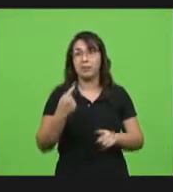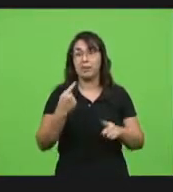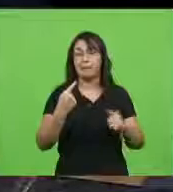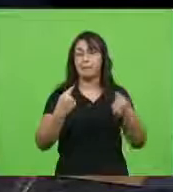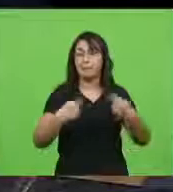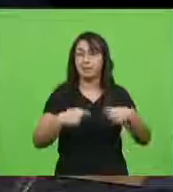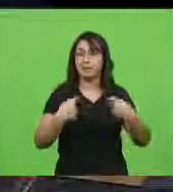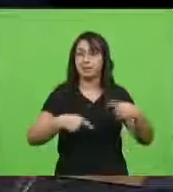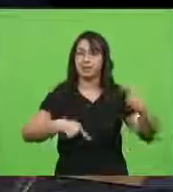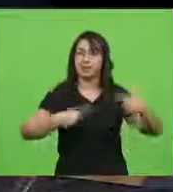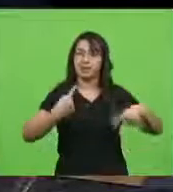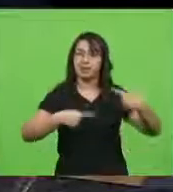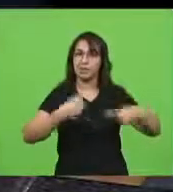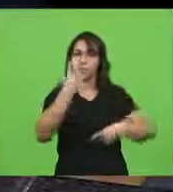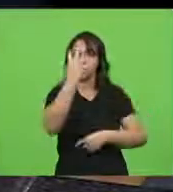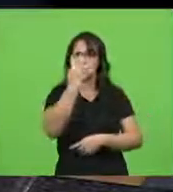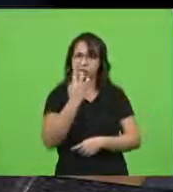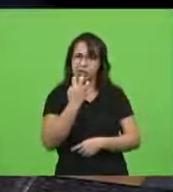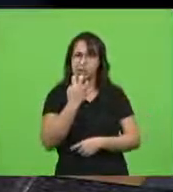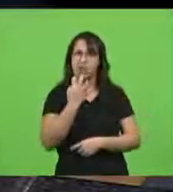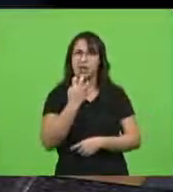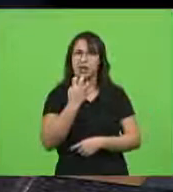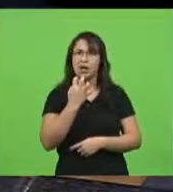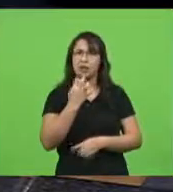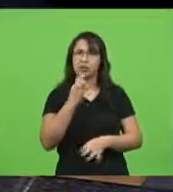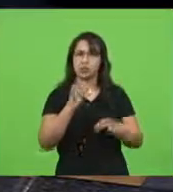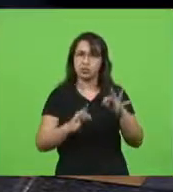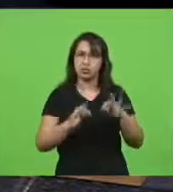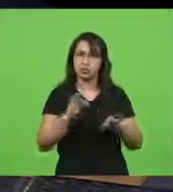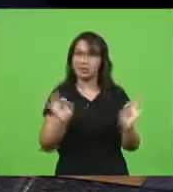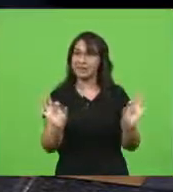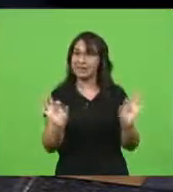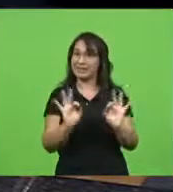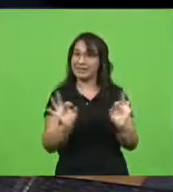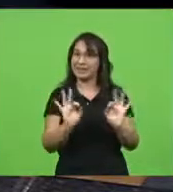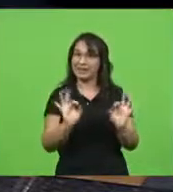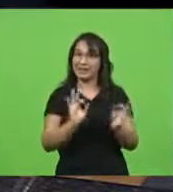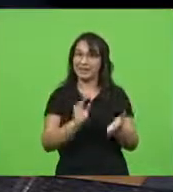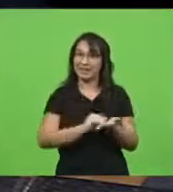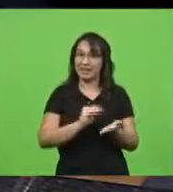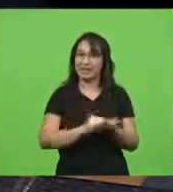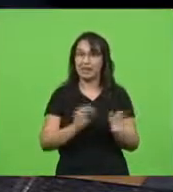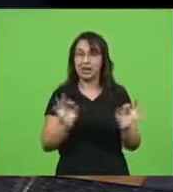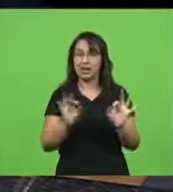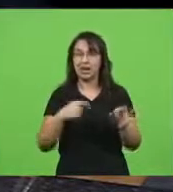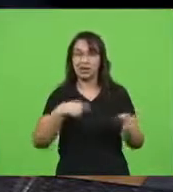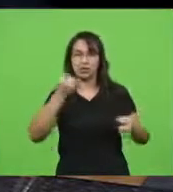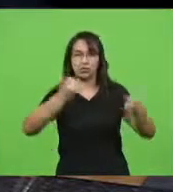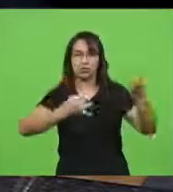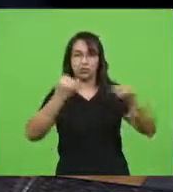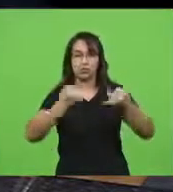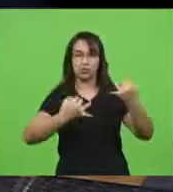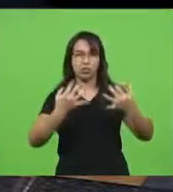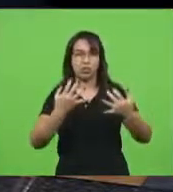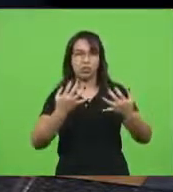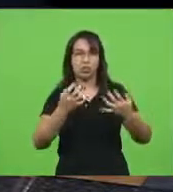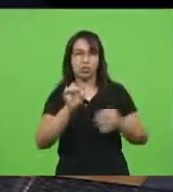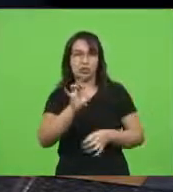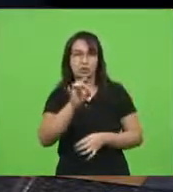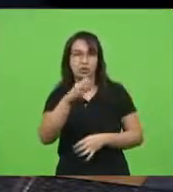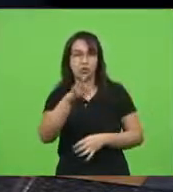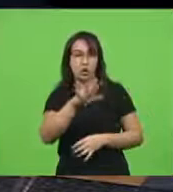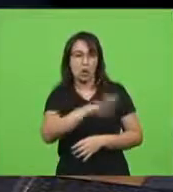um debate sério, sem cometer injustiça, porque eu não quero fazer uma fala aqui na linha de que a nossa região